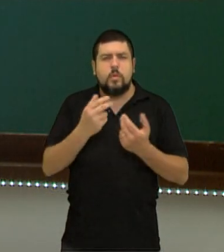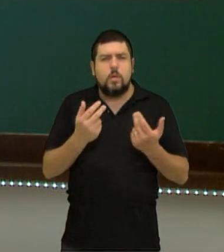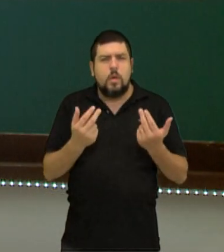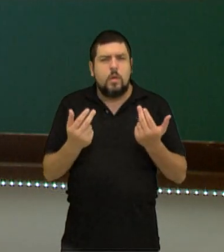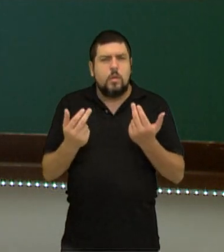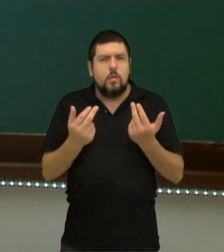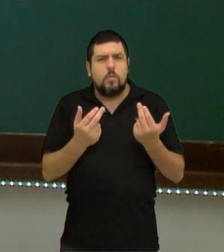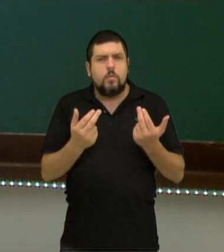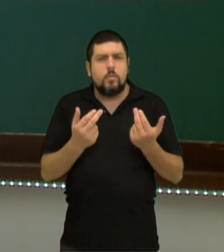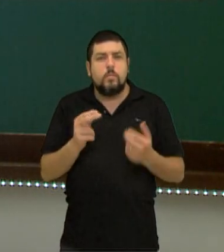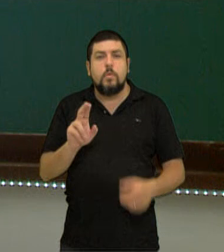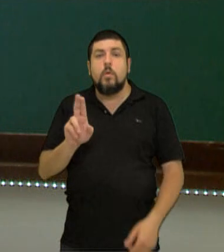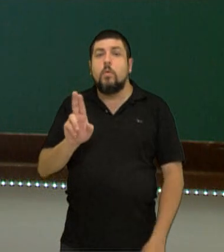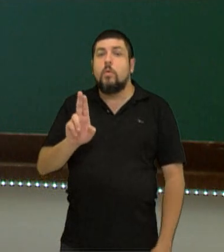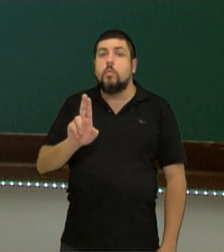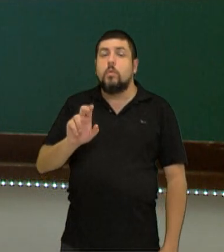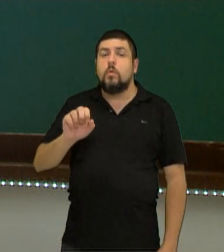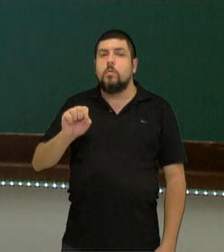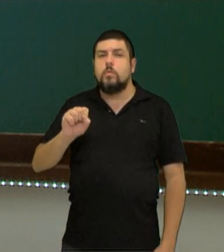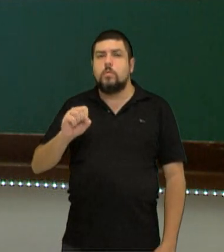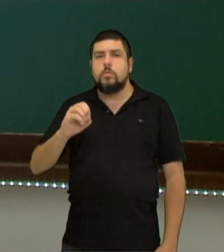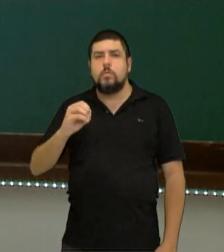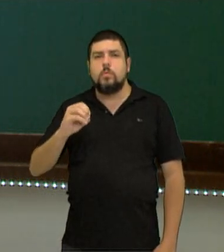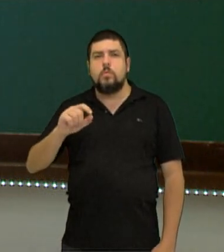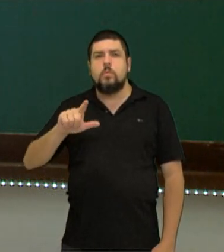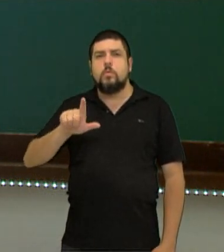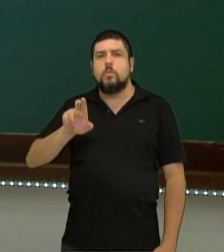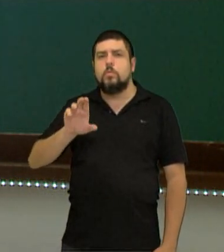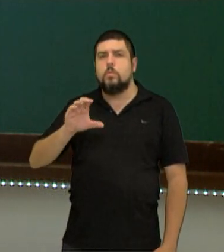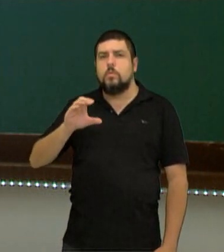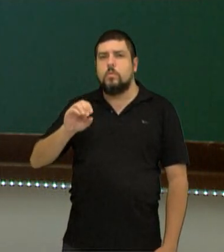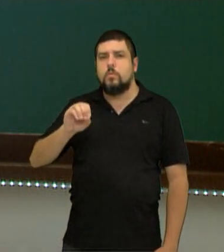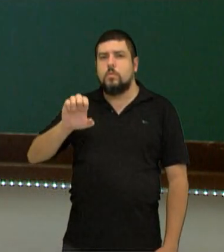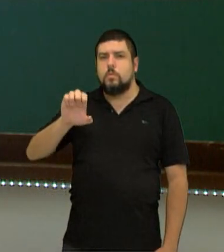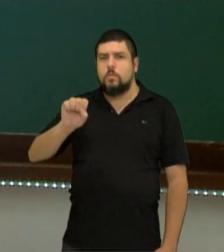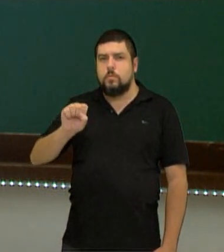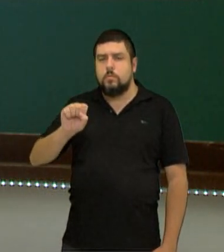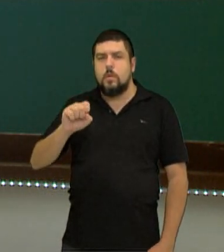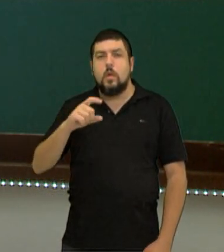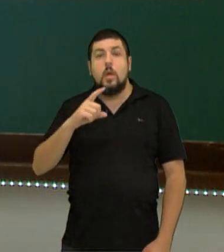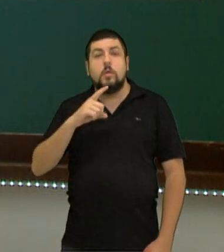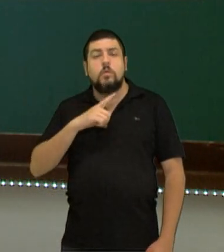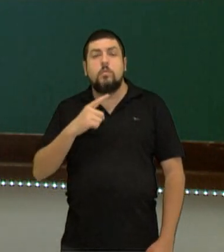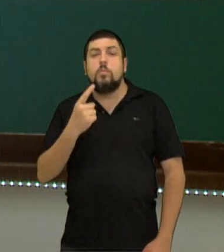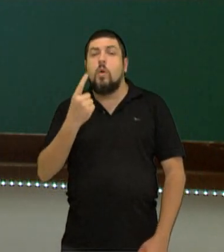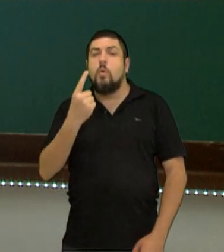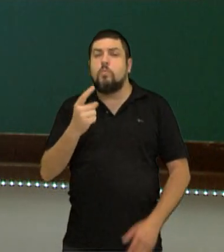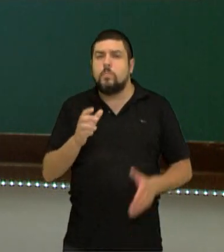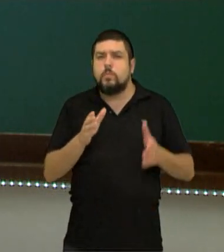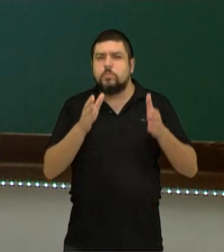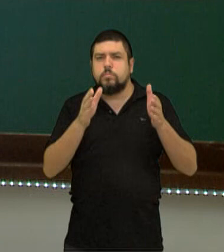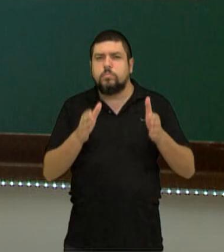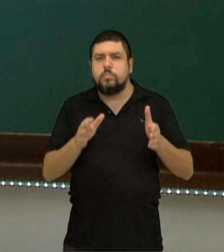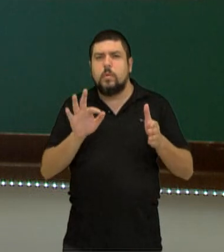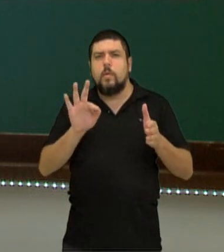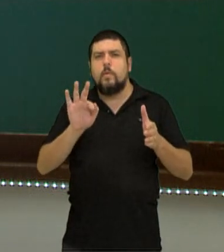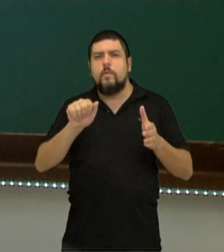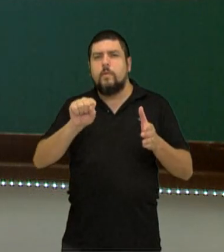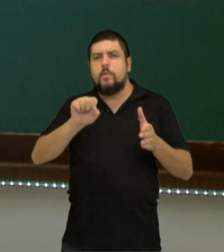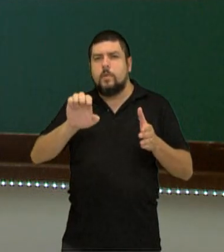de soluções e vão apresentar uma única fase. Por isso, não